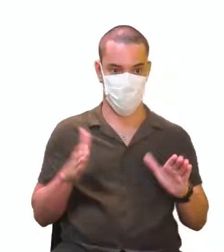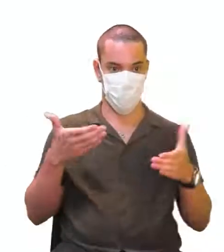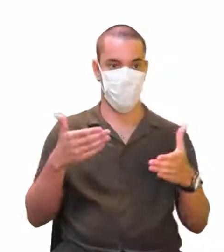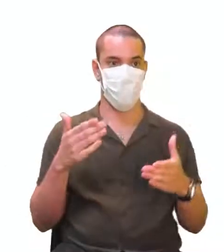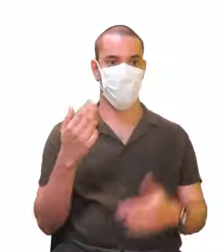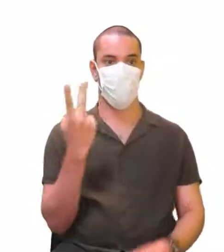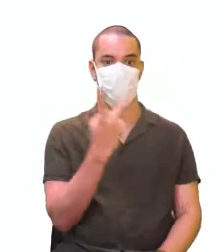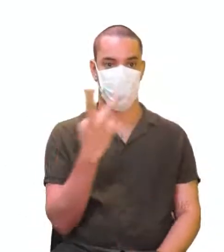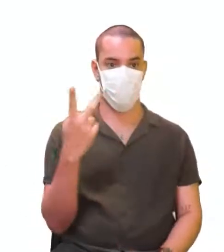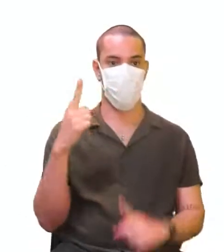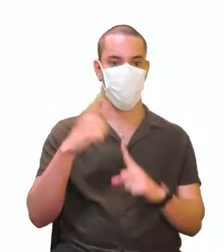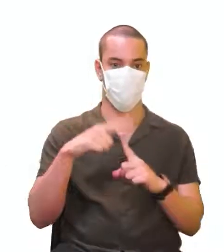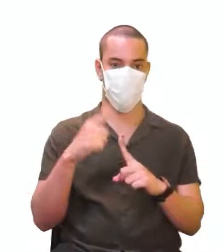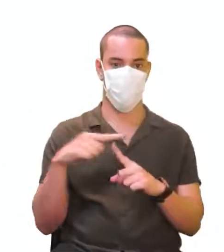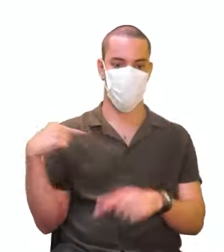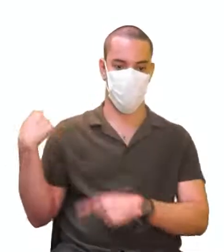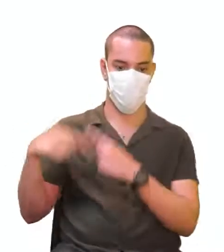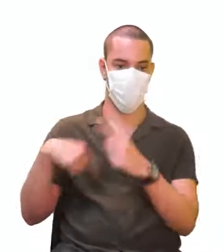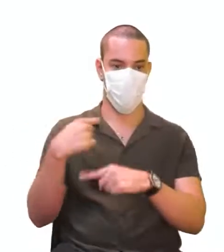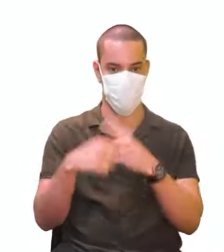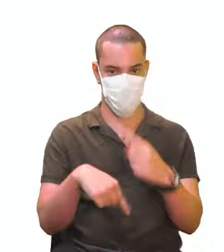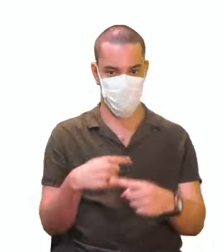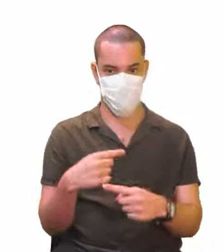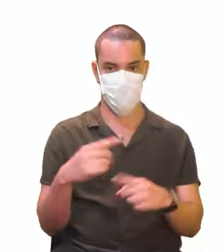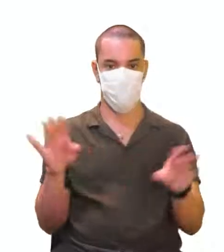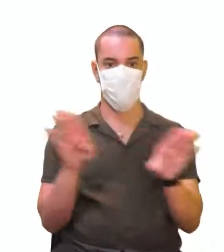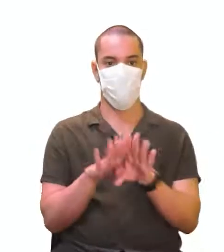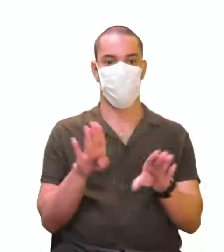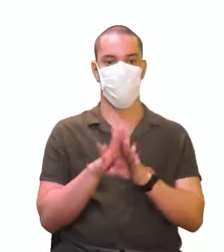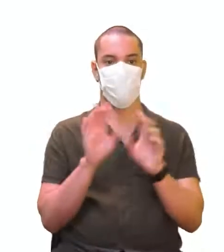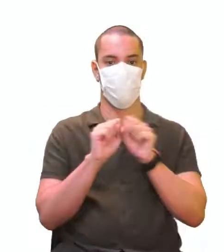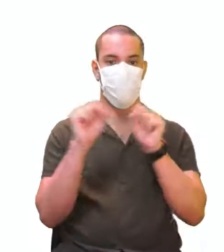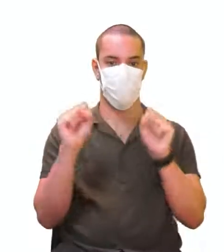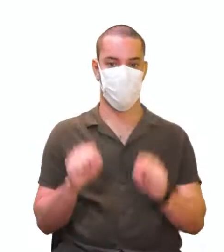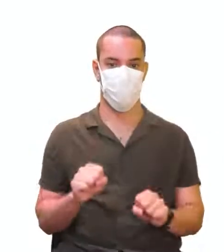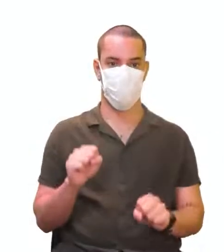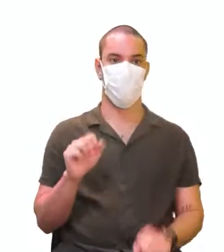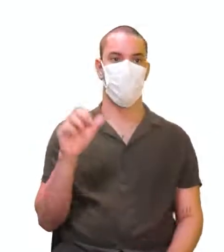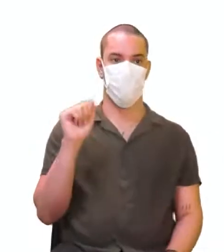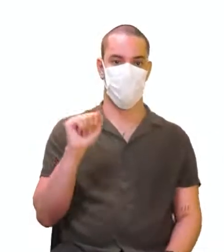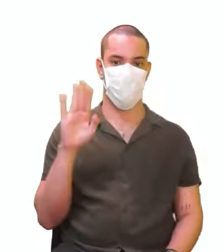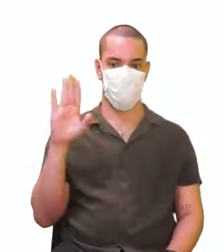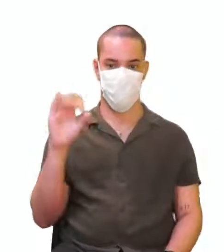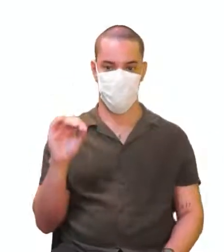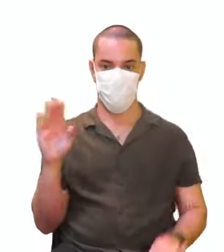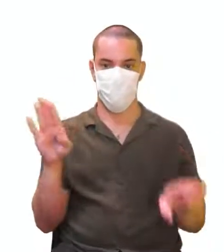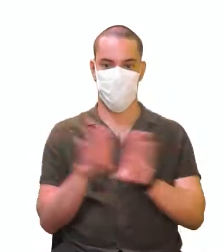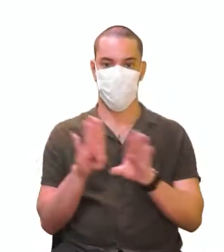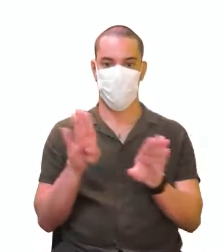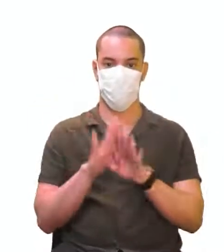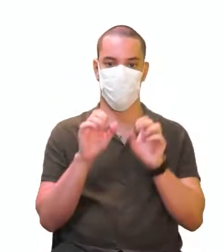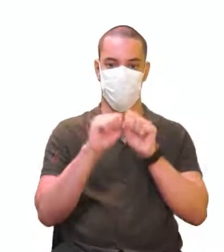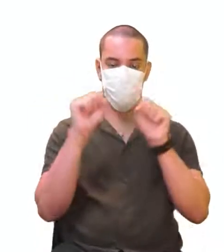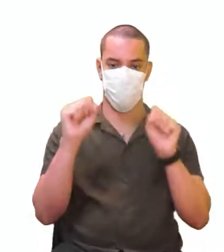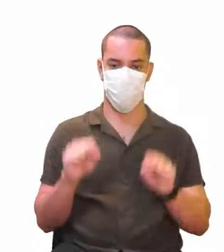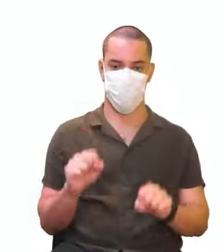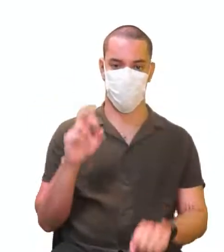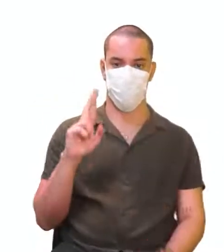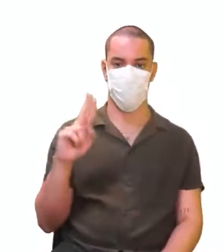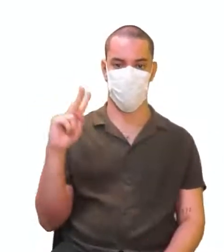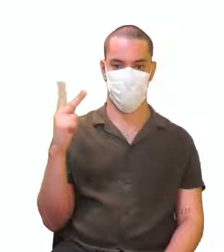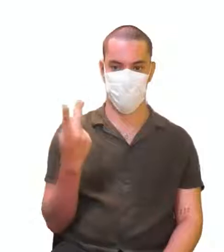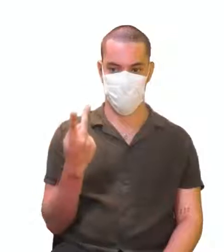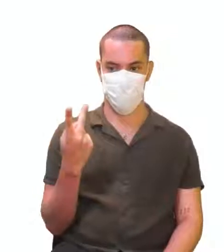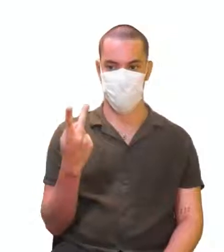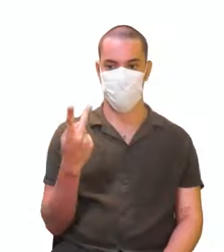questão desses 2 tipos de herança. Tanto o sistema ABO, quanto o sistema RH, que a gente